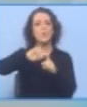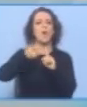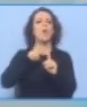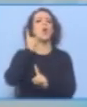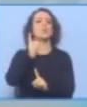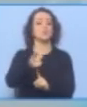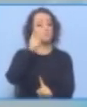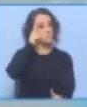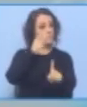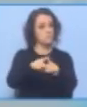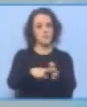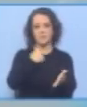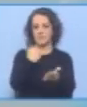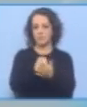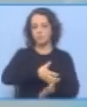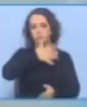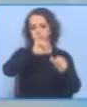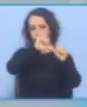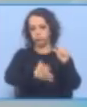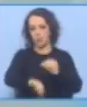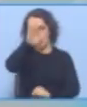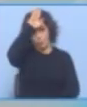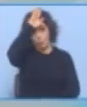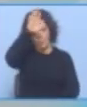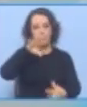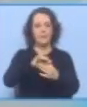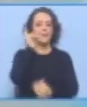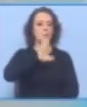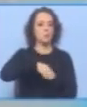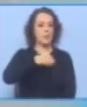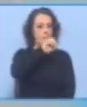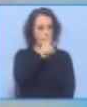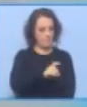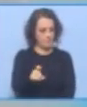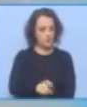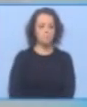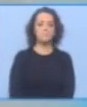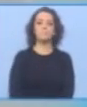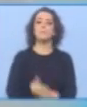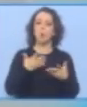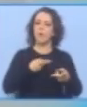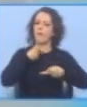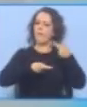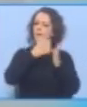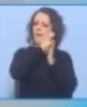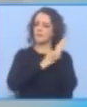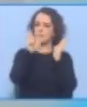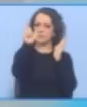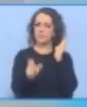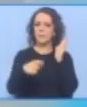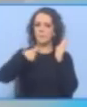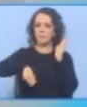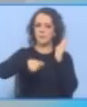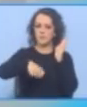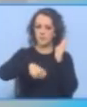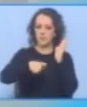fio condutor a mensagem do Papa para o Dia Mundial da Paz. Uma análise que fazemos com o Presidente da Comissão Nacional